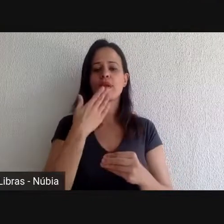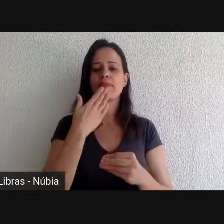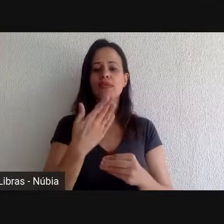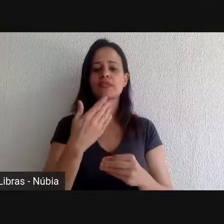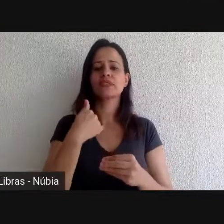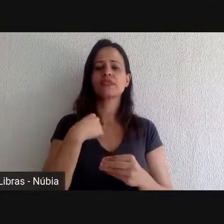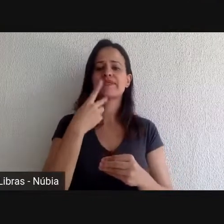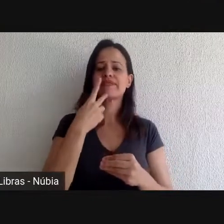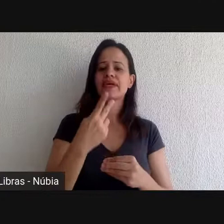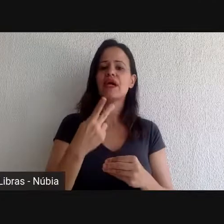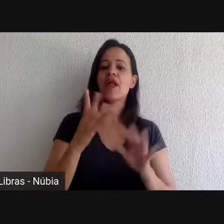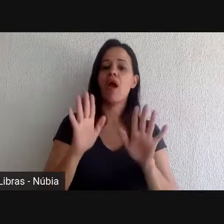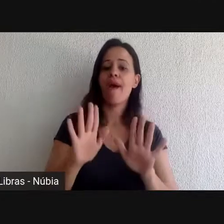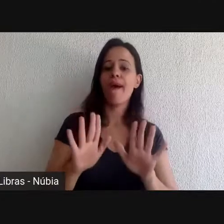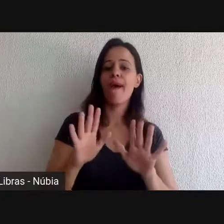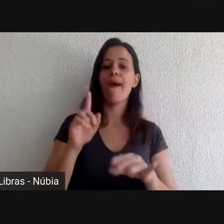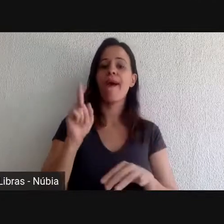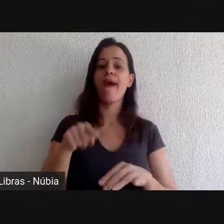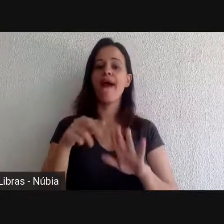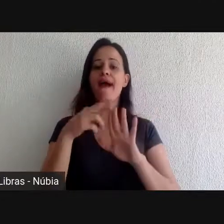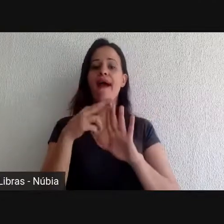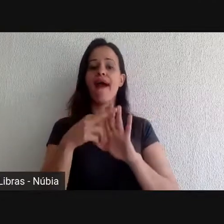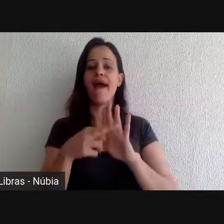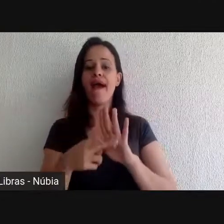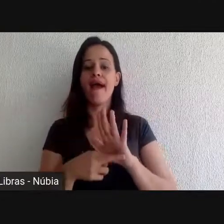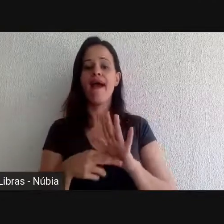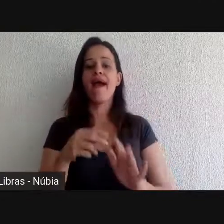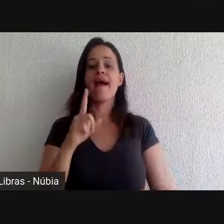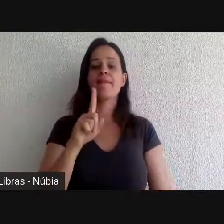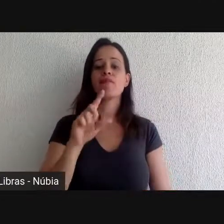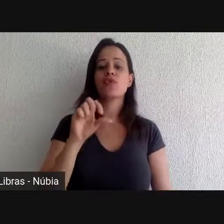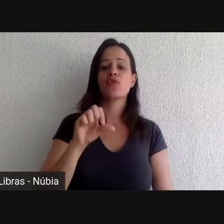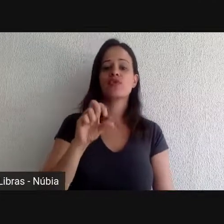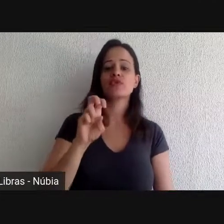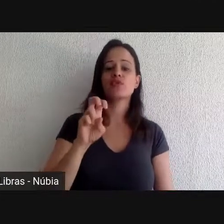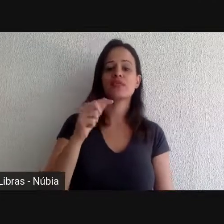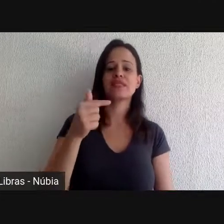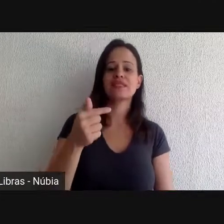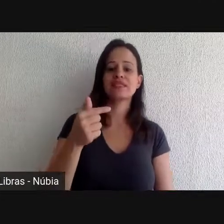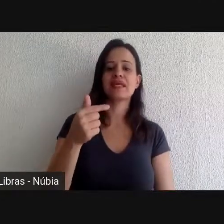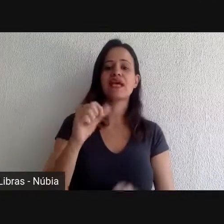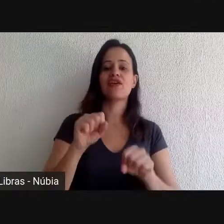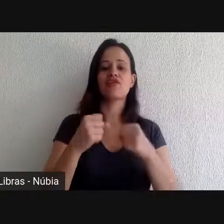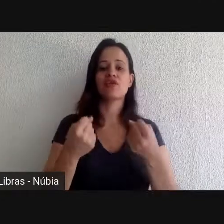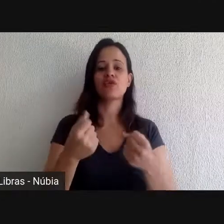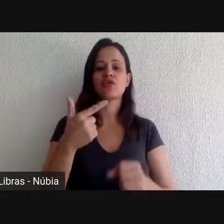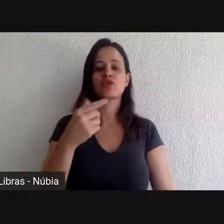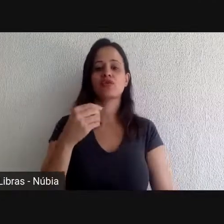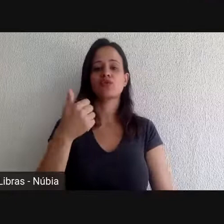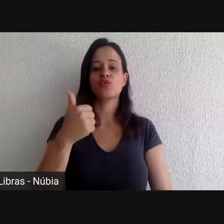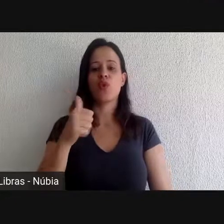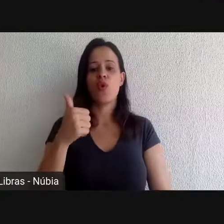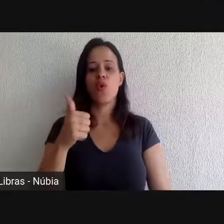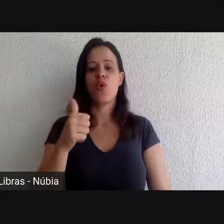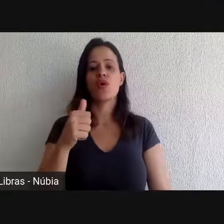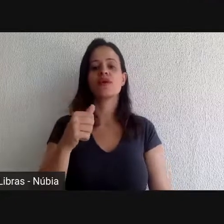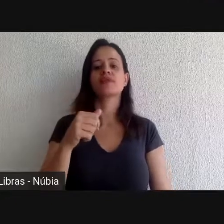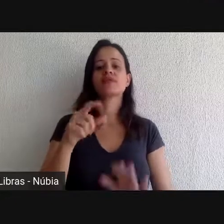voz dissonante que falava, gente, isso aí já é regra desde 1997, que foi reforçada em 2011 pela Lei Complementar